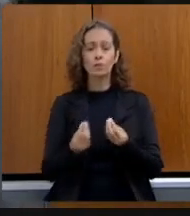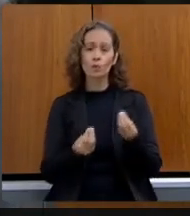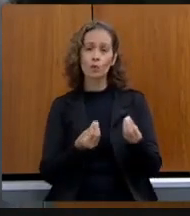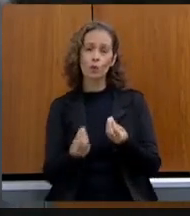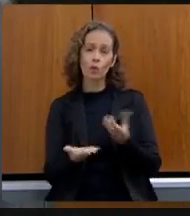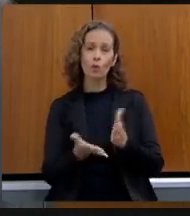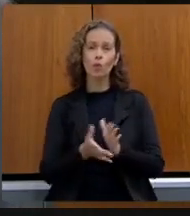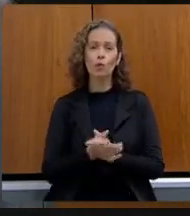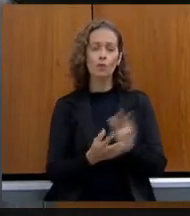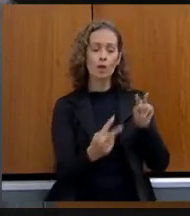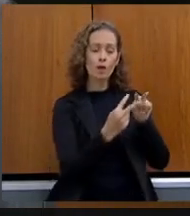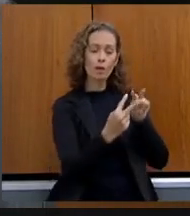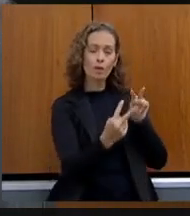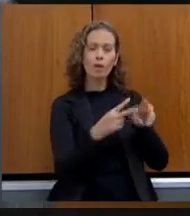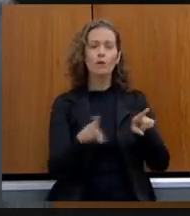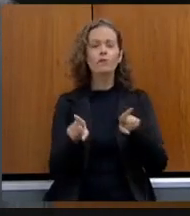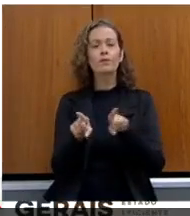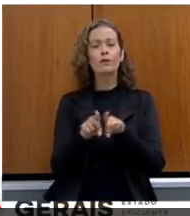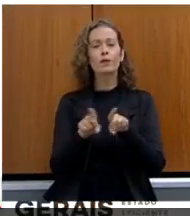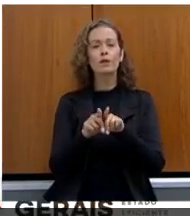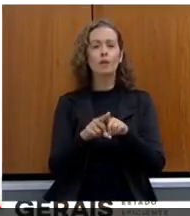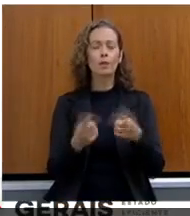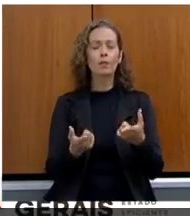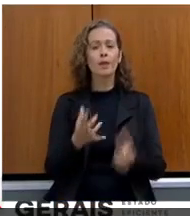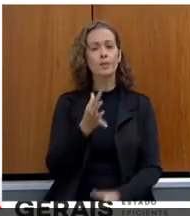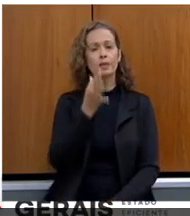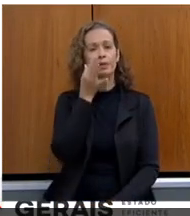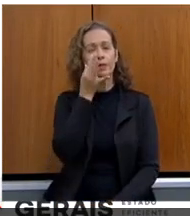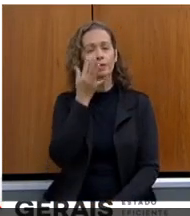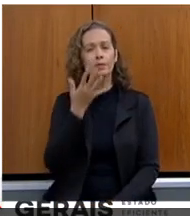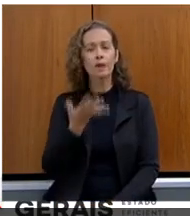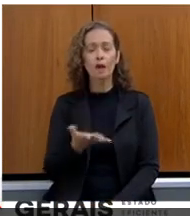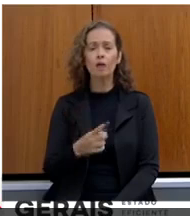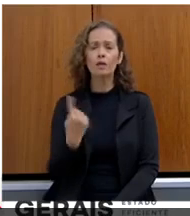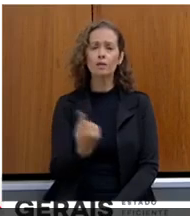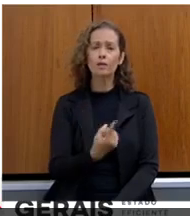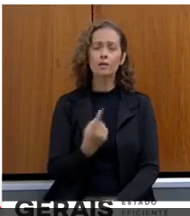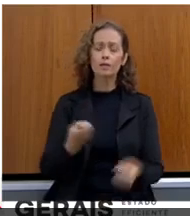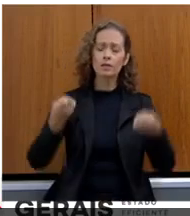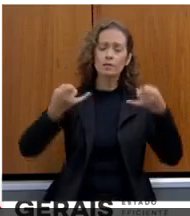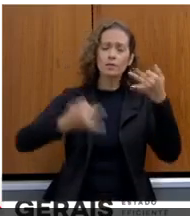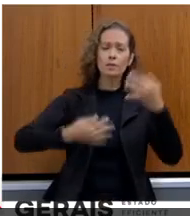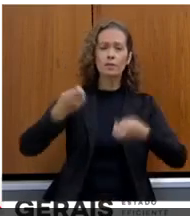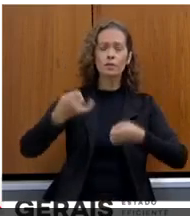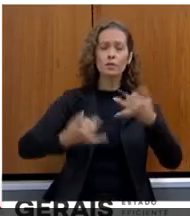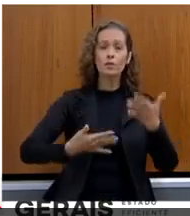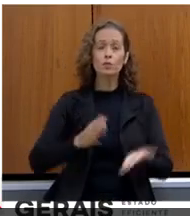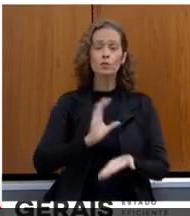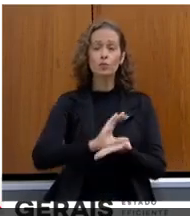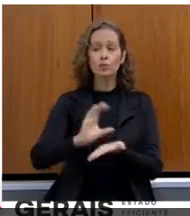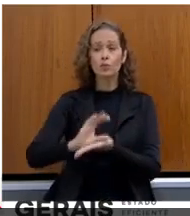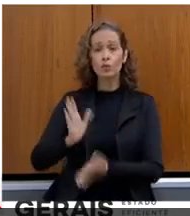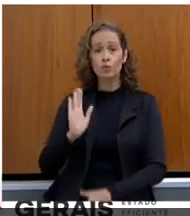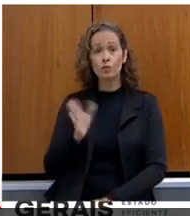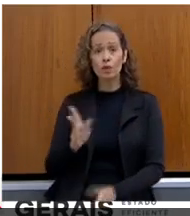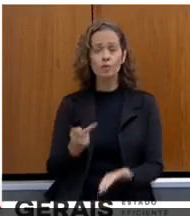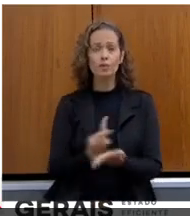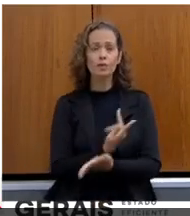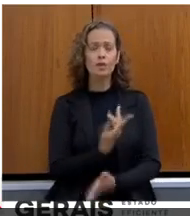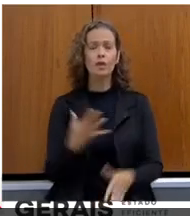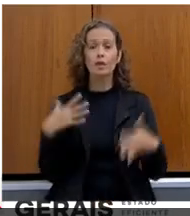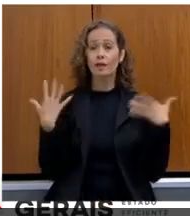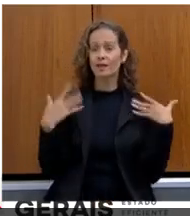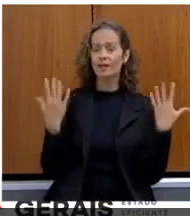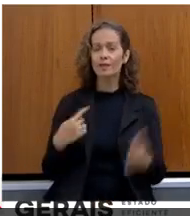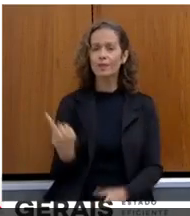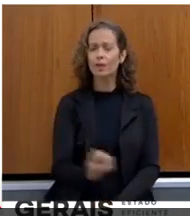híbrida os investimentos em educação em que eu falo um pouquinho daquele investimentos já realizados e de uma grande alegria